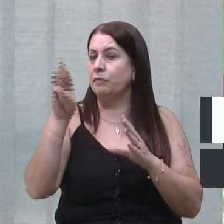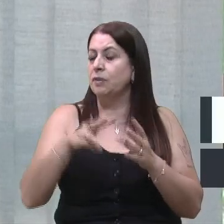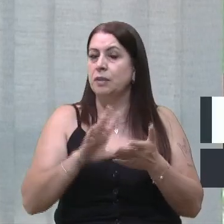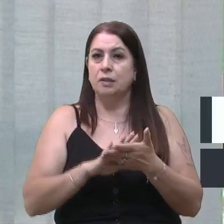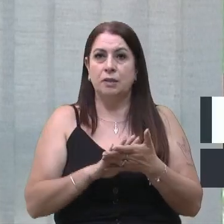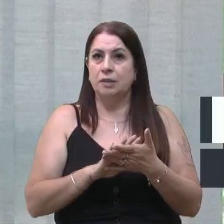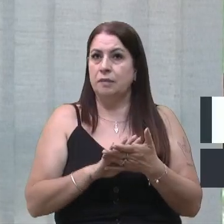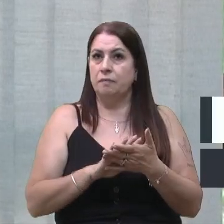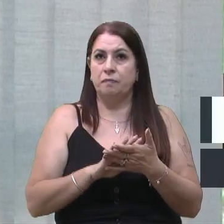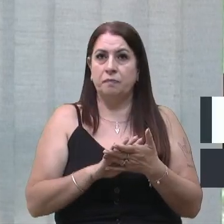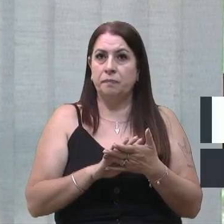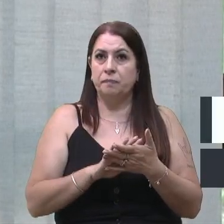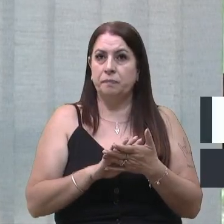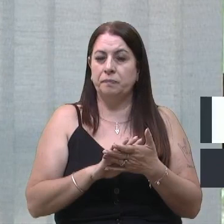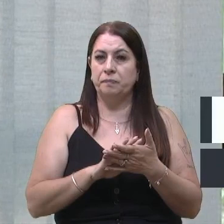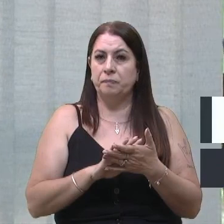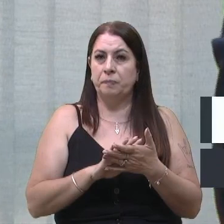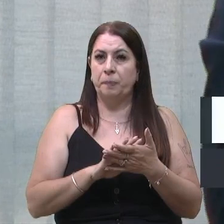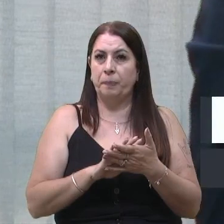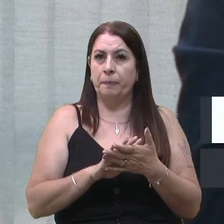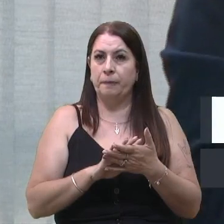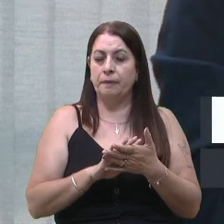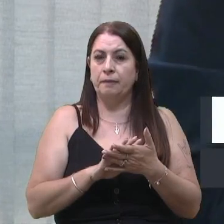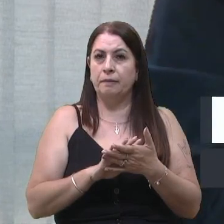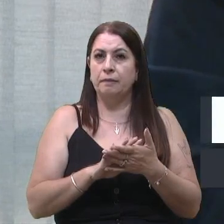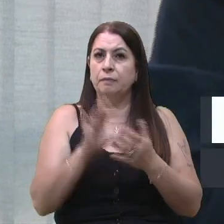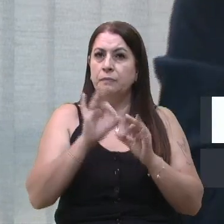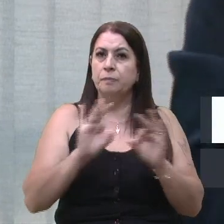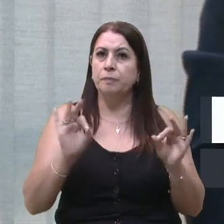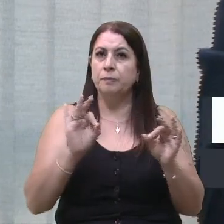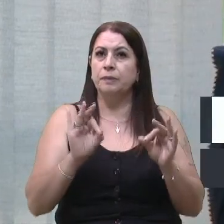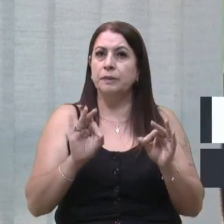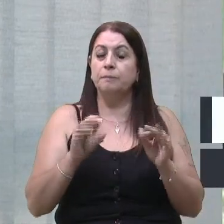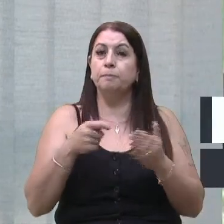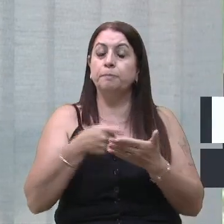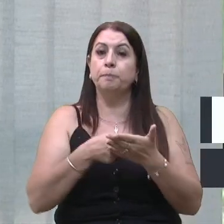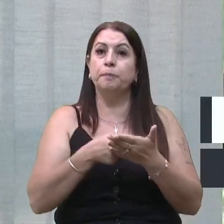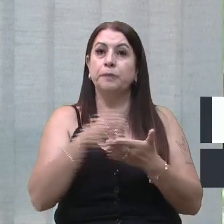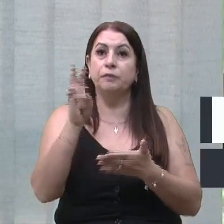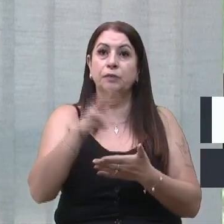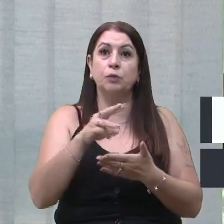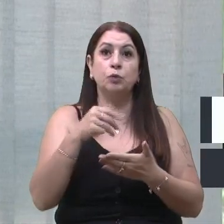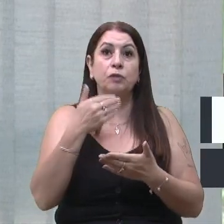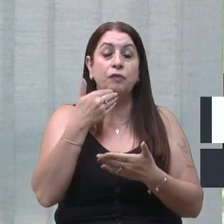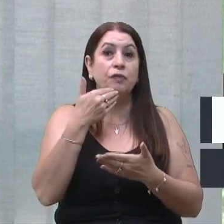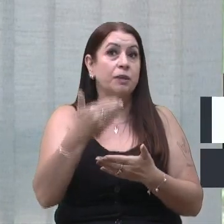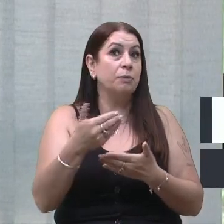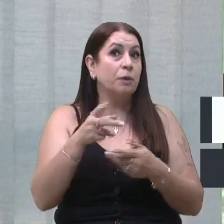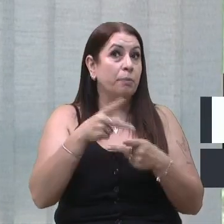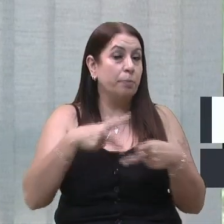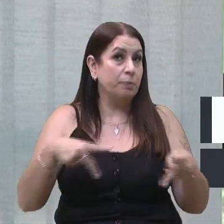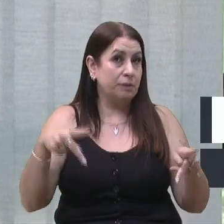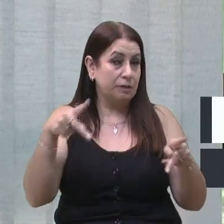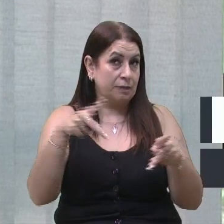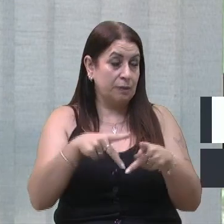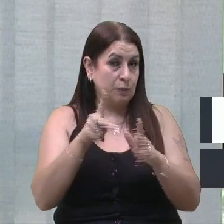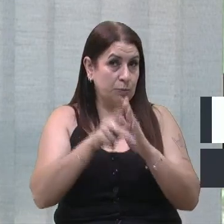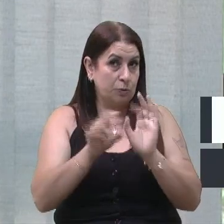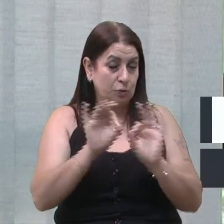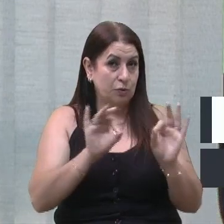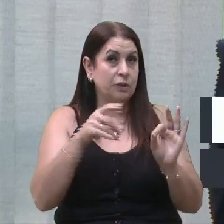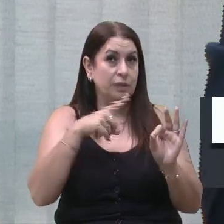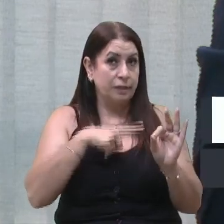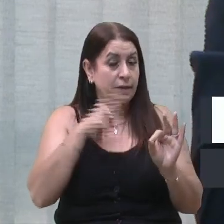votando, estamos dando simplesmente subsídios à Visat. Nós estamos favorecendo a população. Esse projeto ele tem